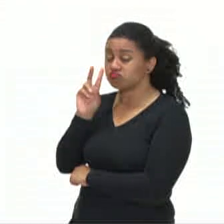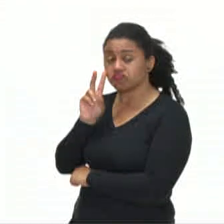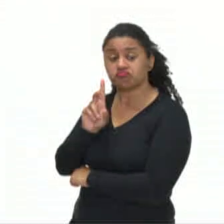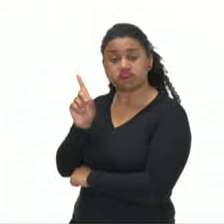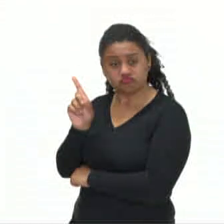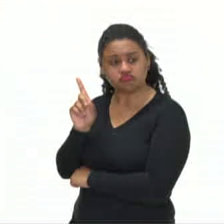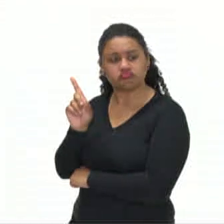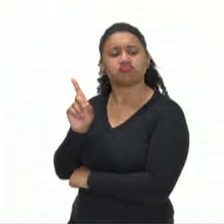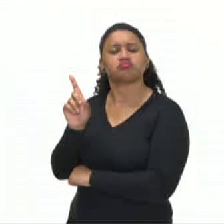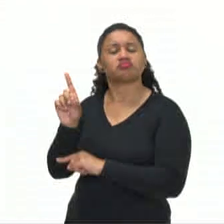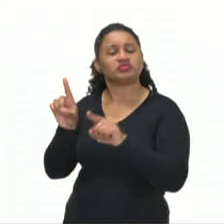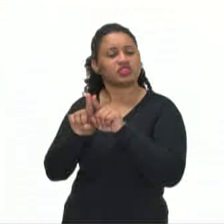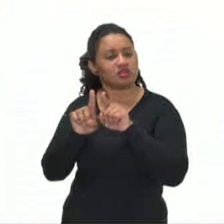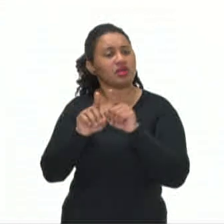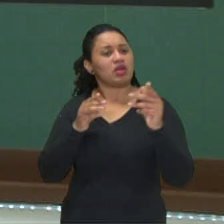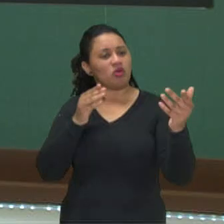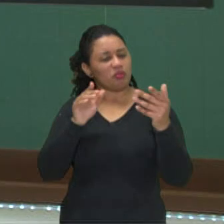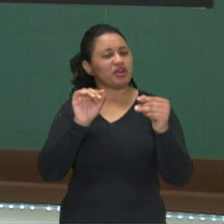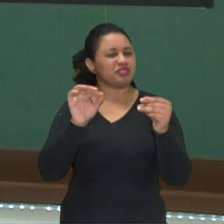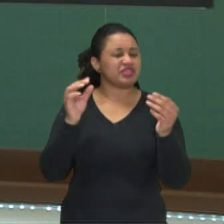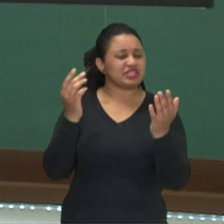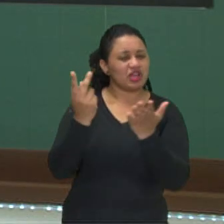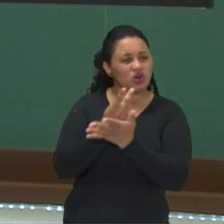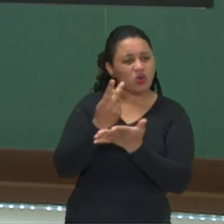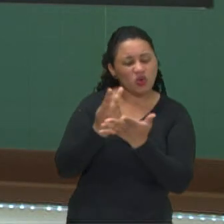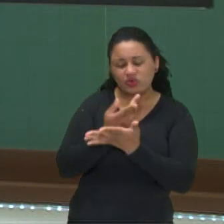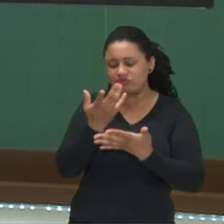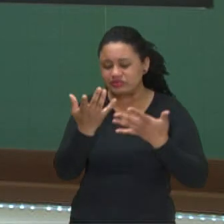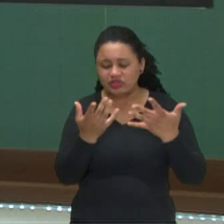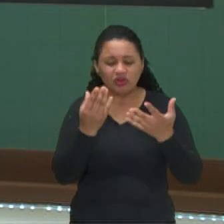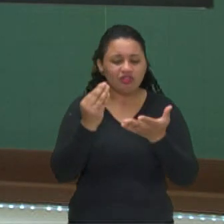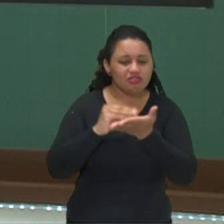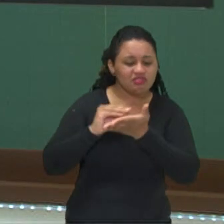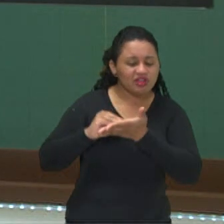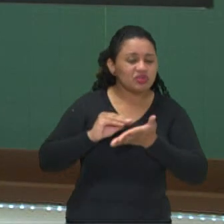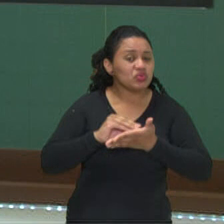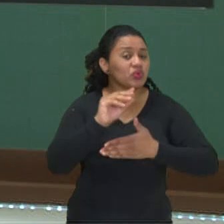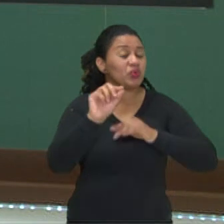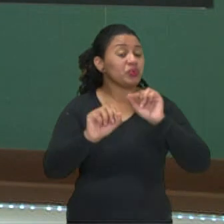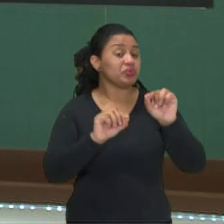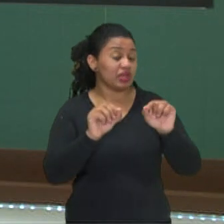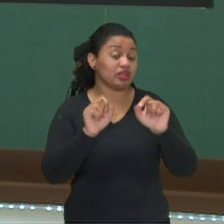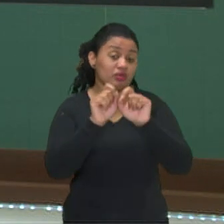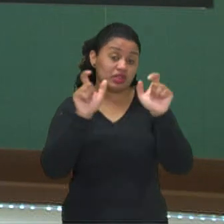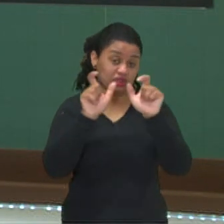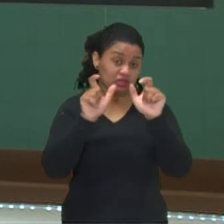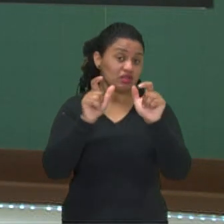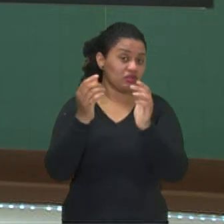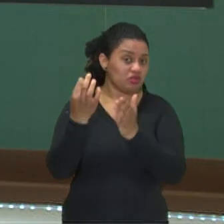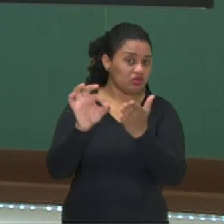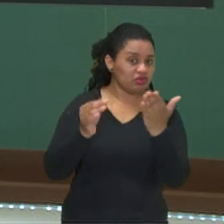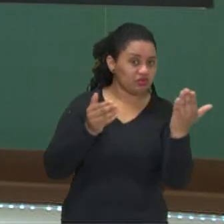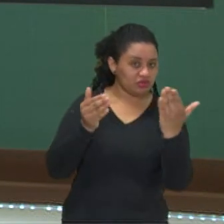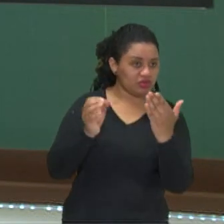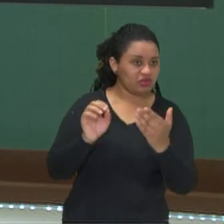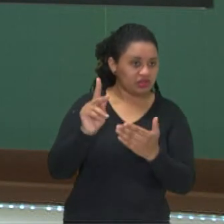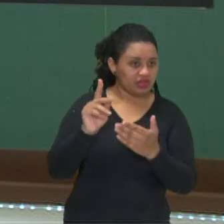verificar novamente, mentalmente, qual que vocês esqueceram, qual vértice, qual aresta que vocês esqueceram de conferir. Tudo bem,